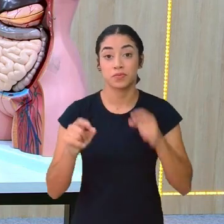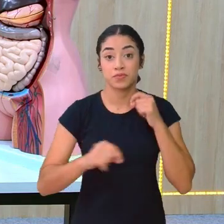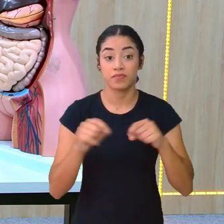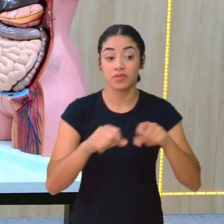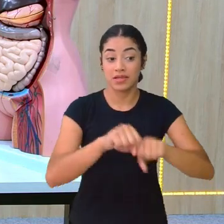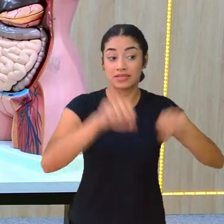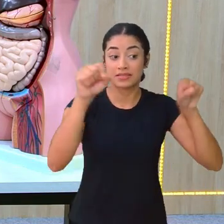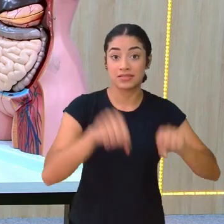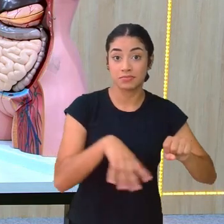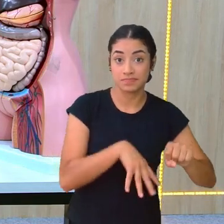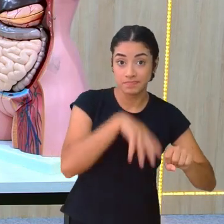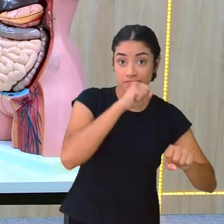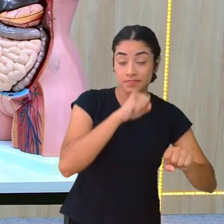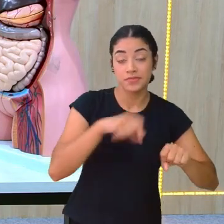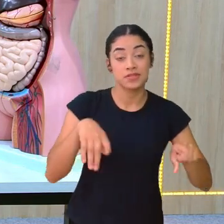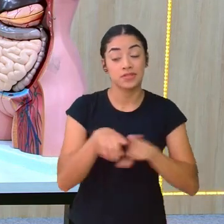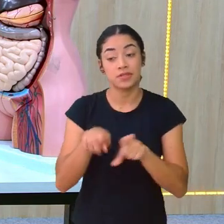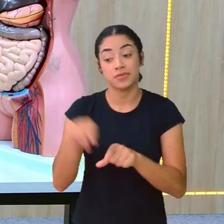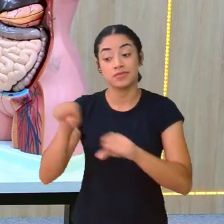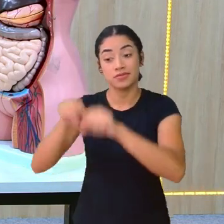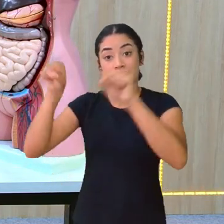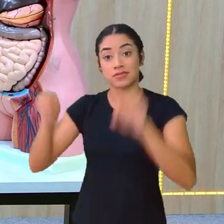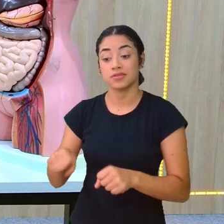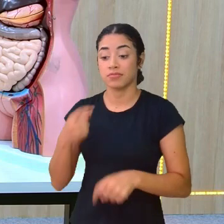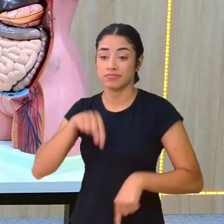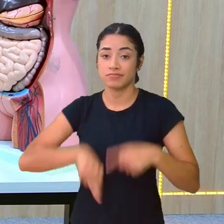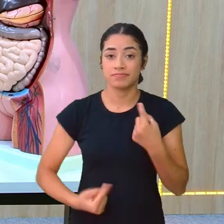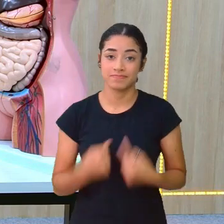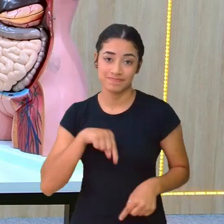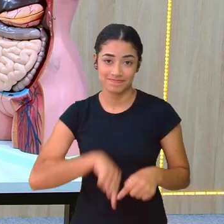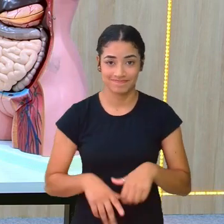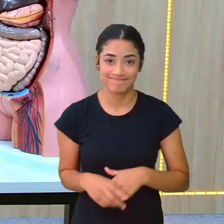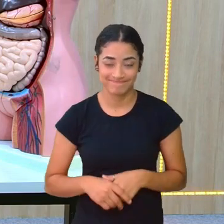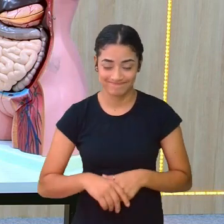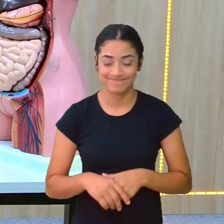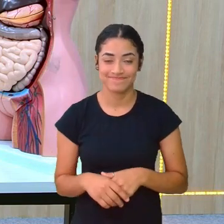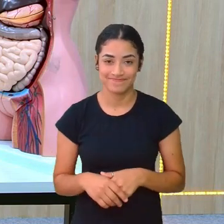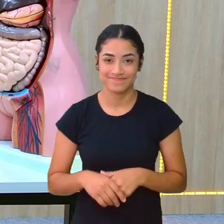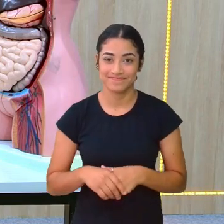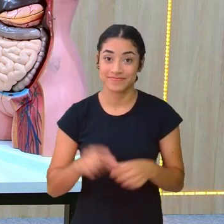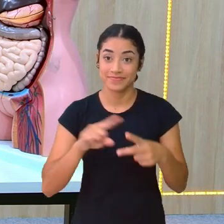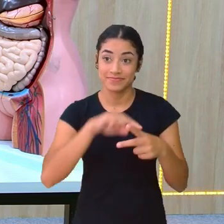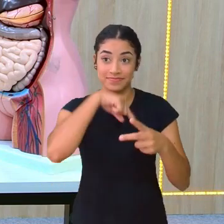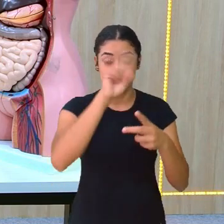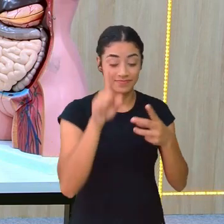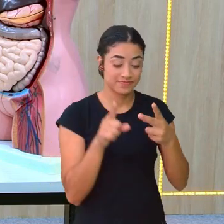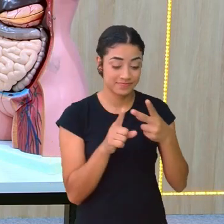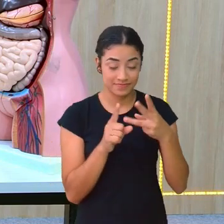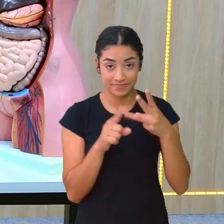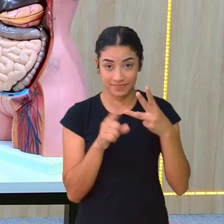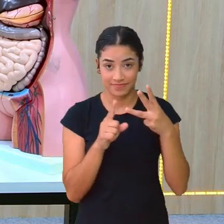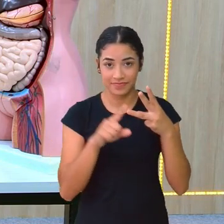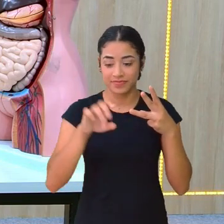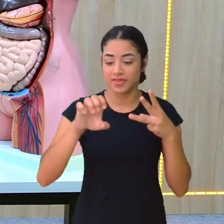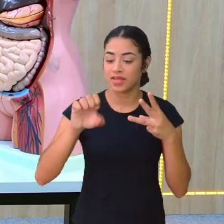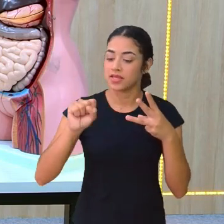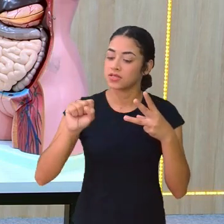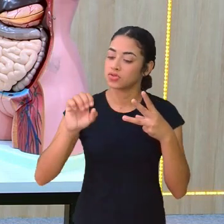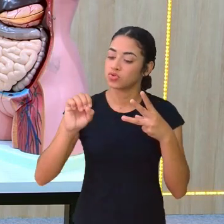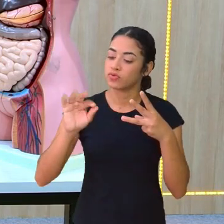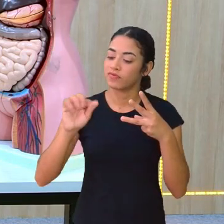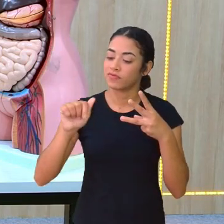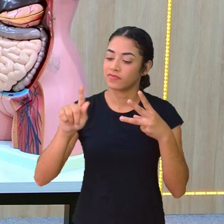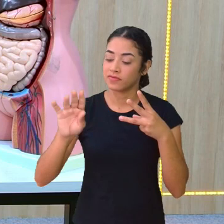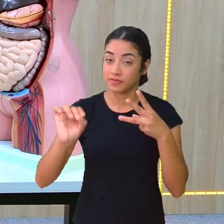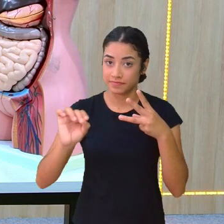sistema respiratório, como nós vamos citar aqui, ó, no sistema digestório. Depois nós temos o esôfago. E para já